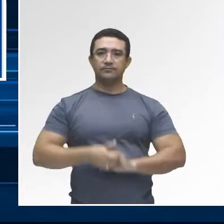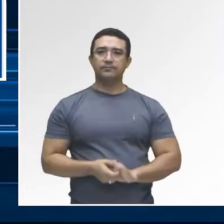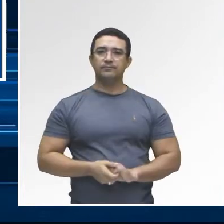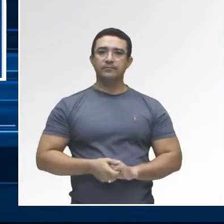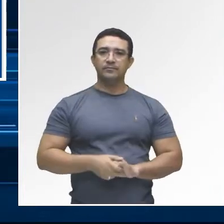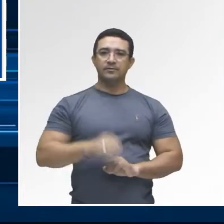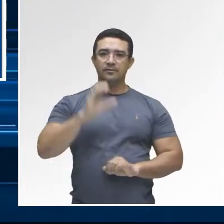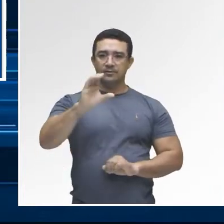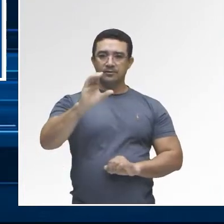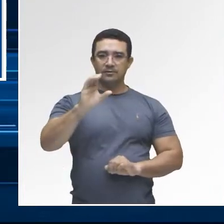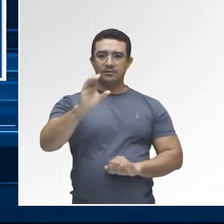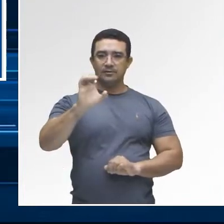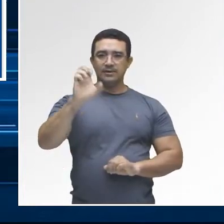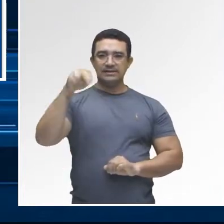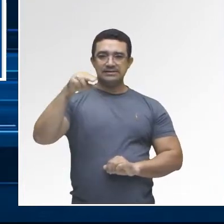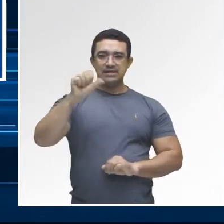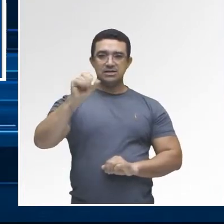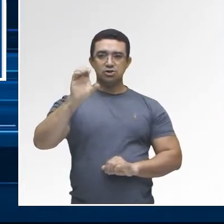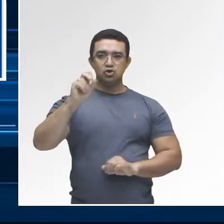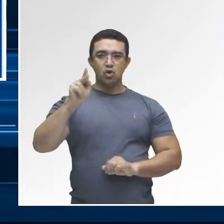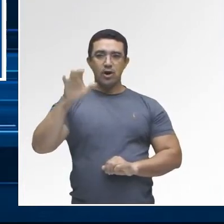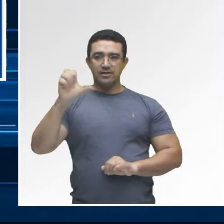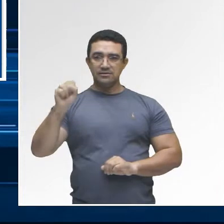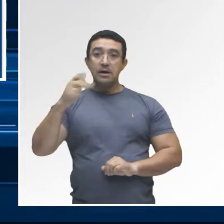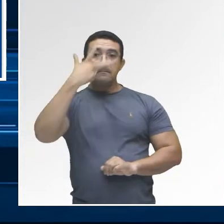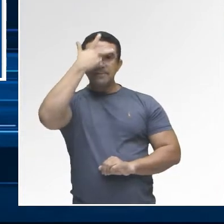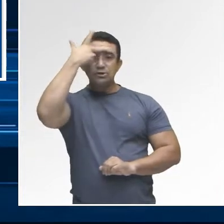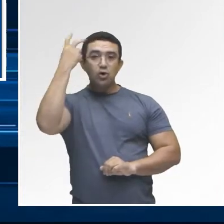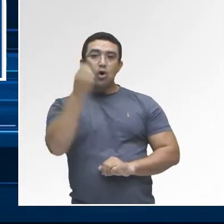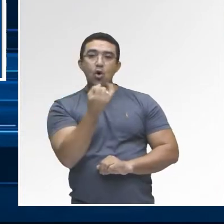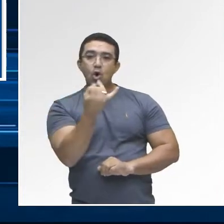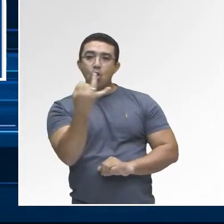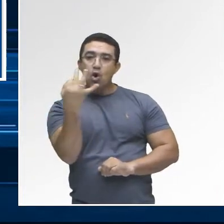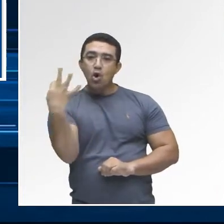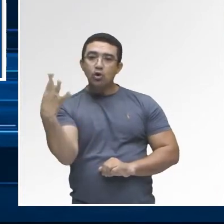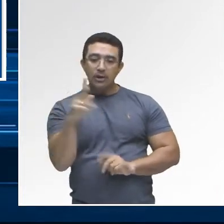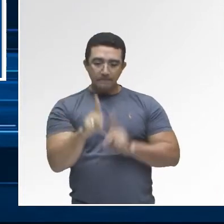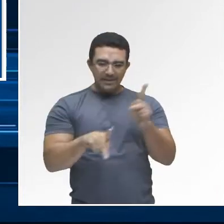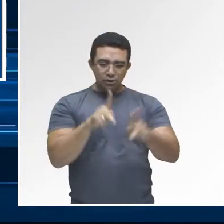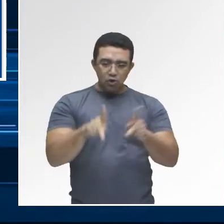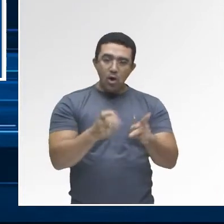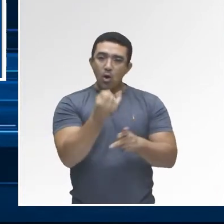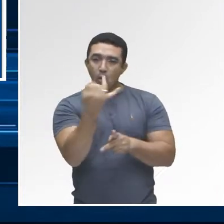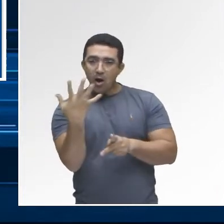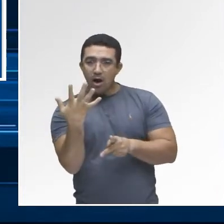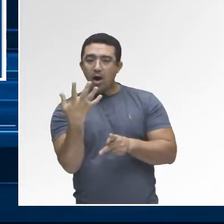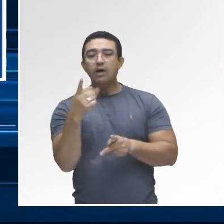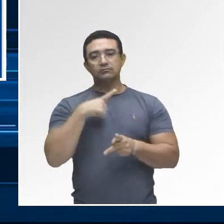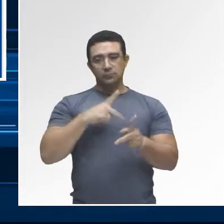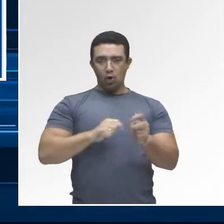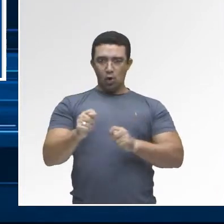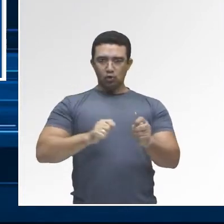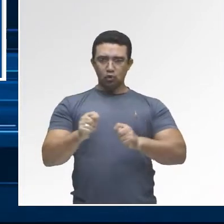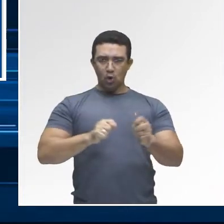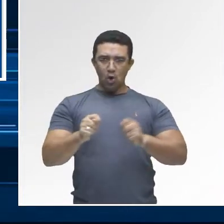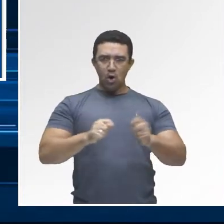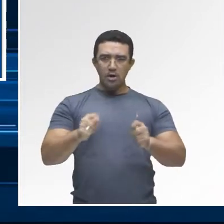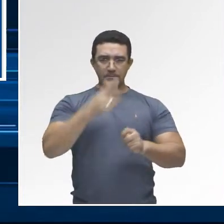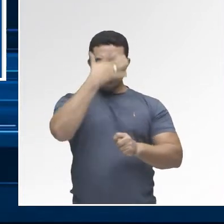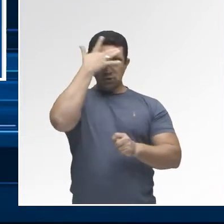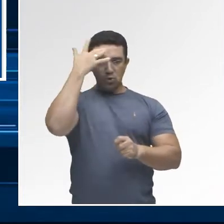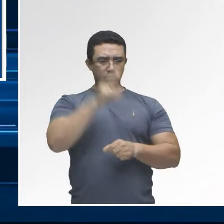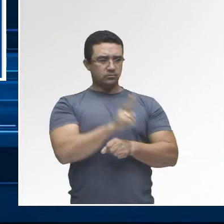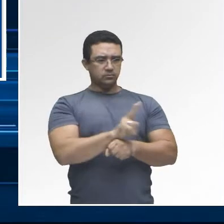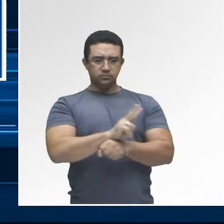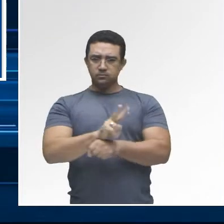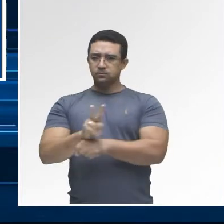a contagem da população e mantinham o controle dos cidadãos. Eles supervisionavam